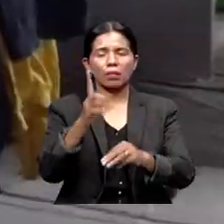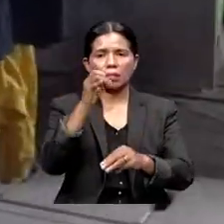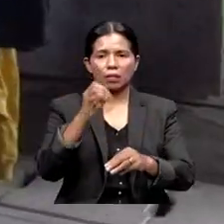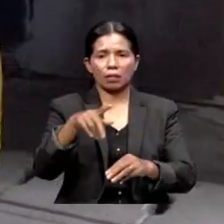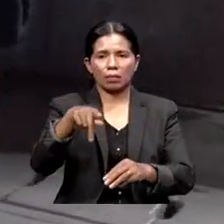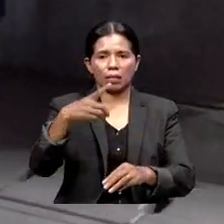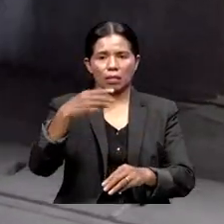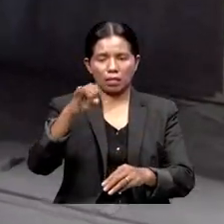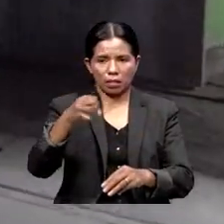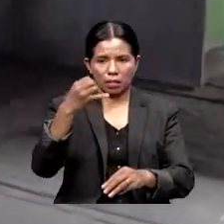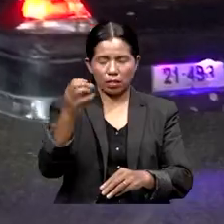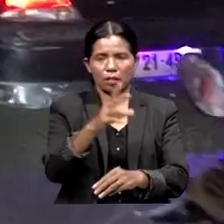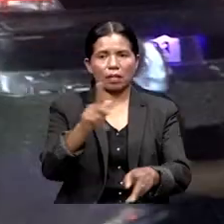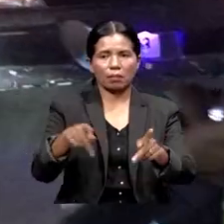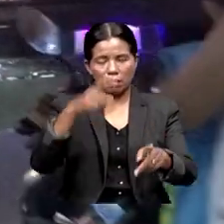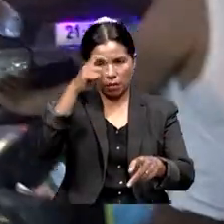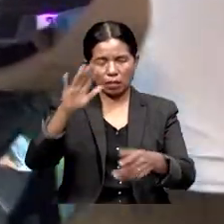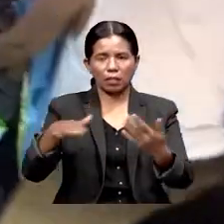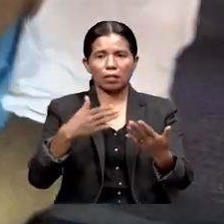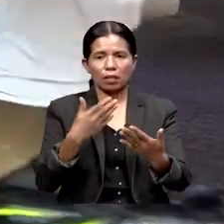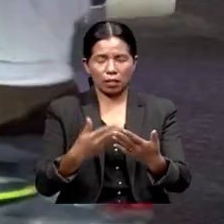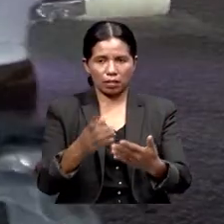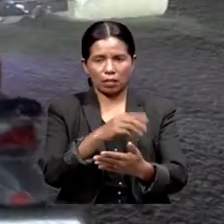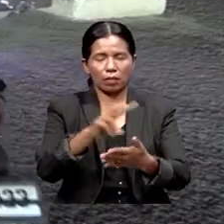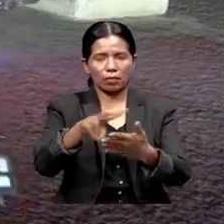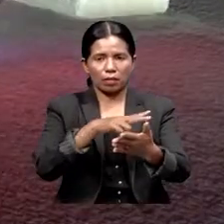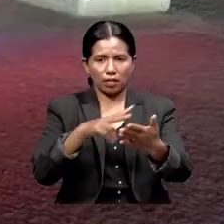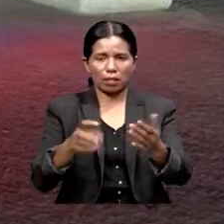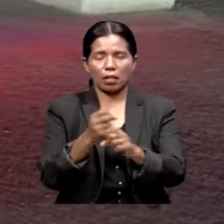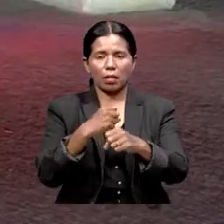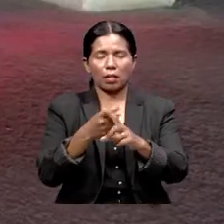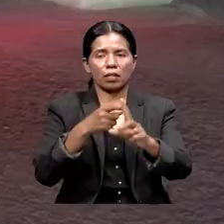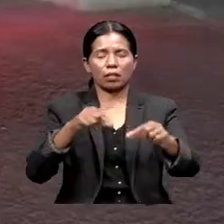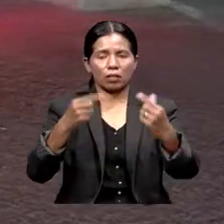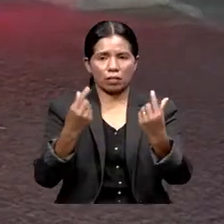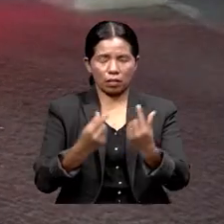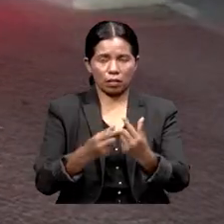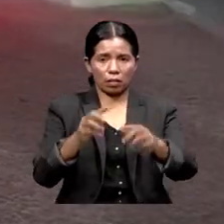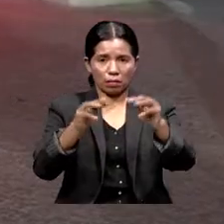PDHJ no intelectual Sira, condena macas acto de violência ne be Halo Rusi equipa guardas está